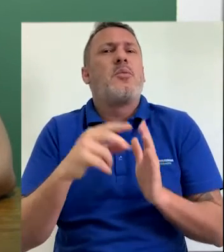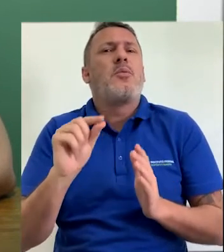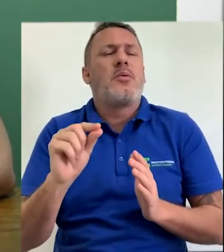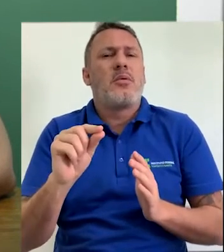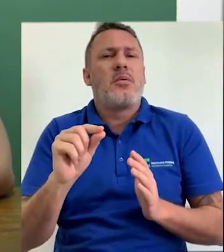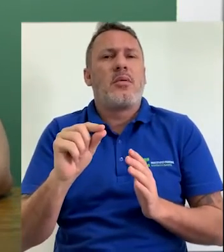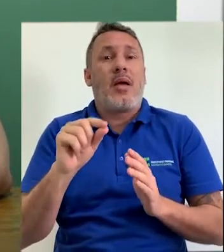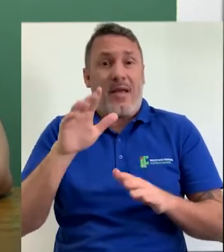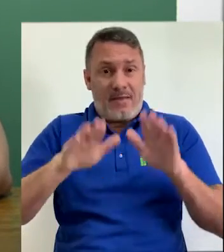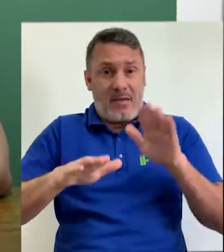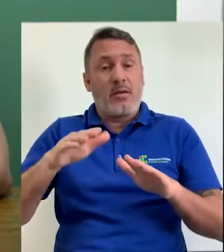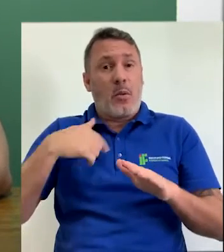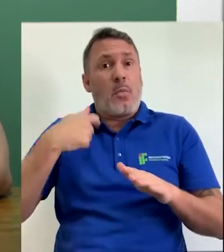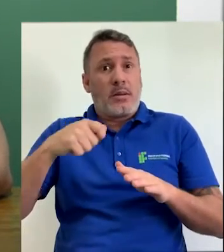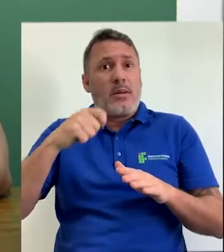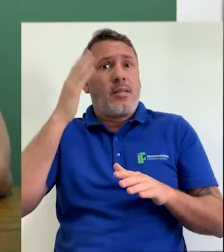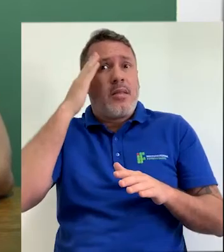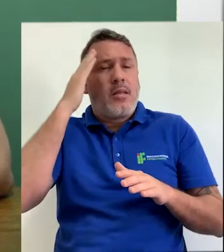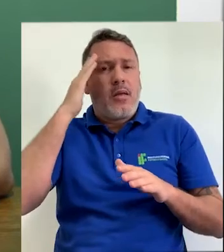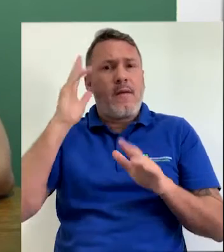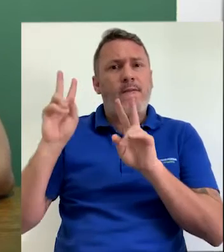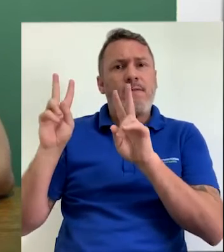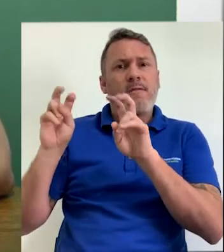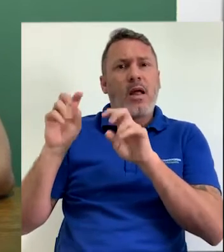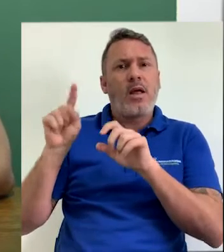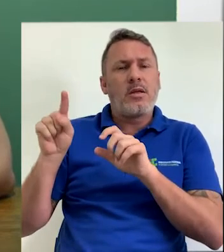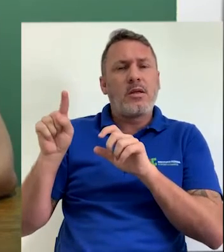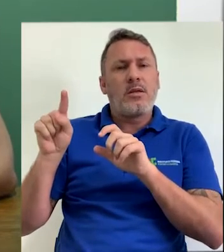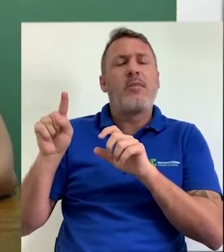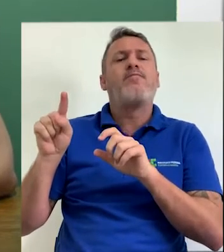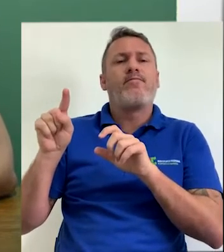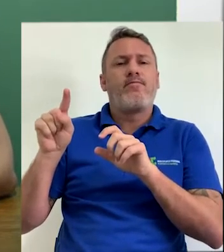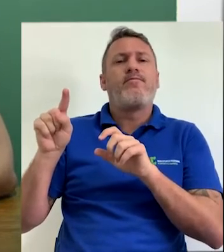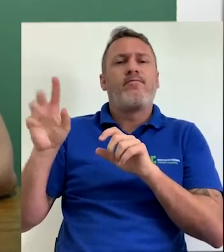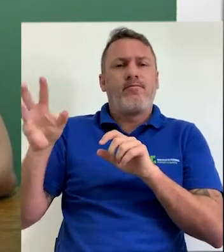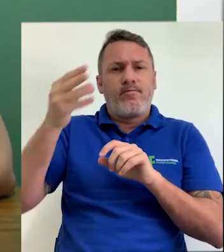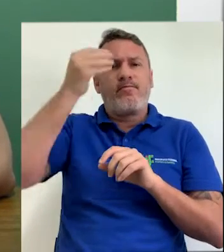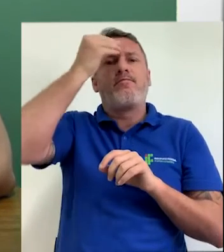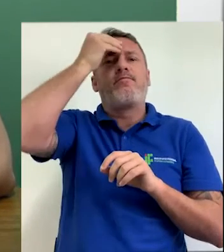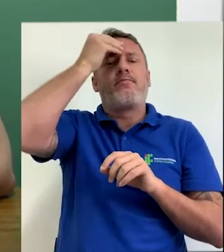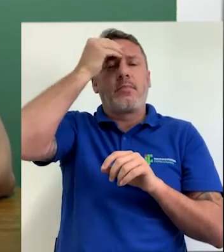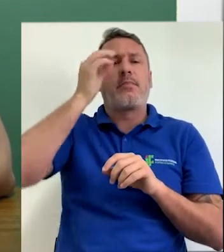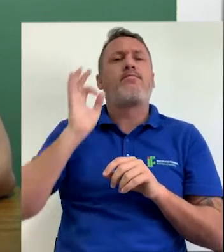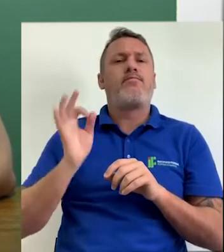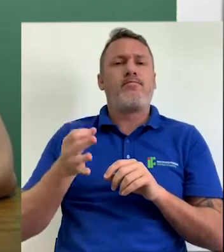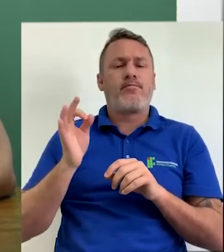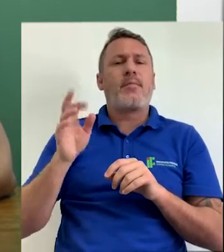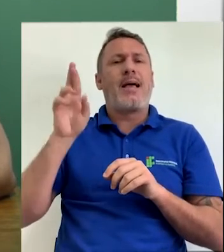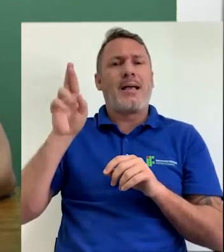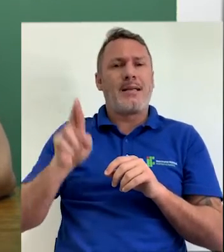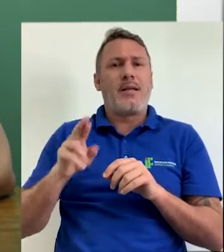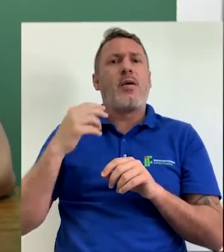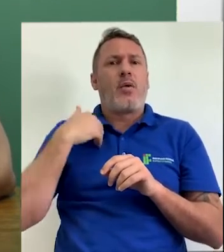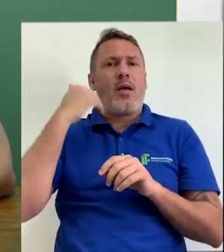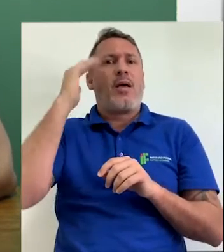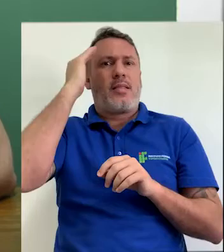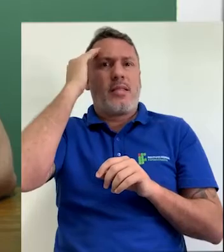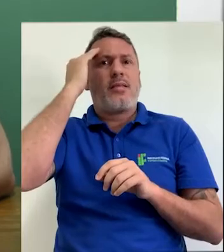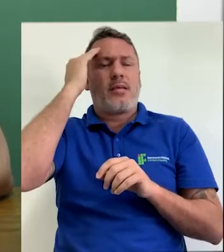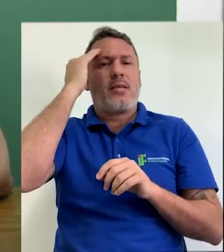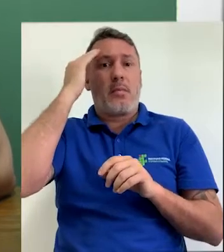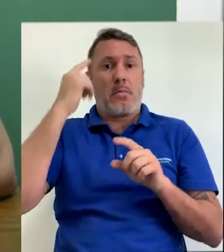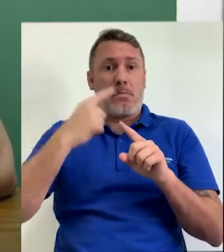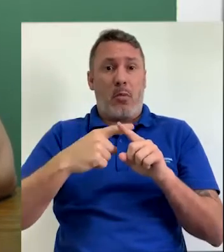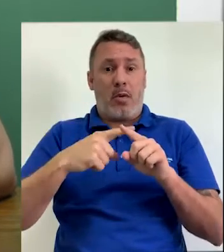preciso aplicar essa frase. Eu preciso entender que eu posso estar numa